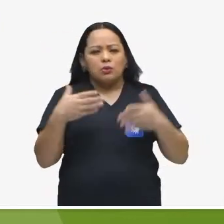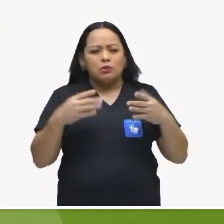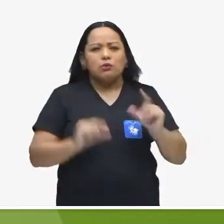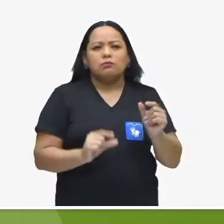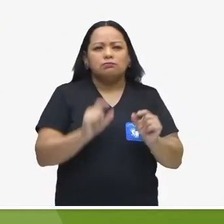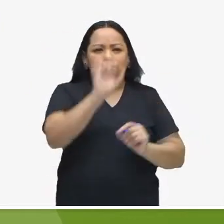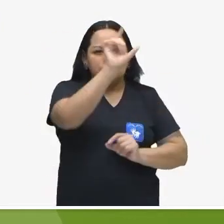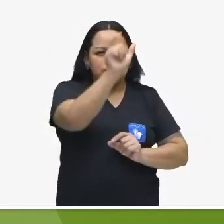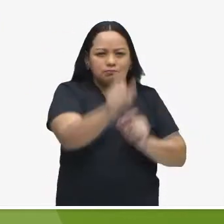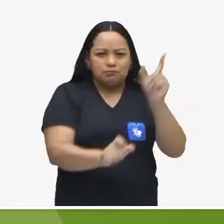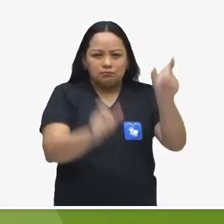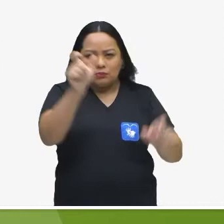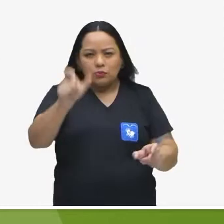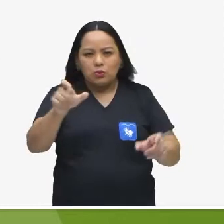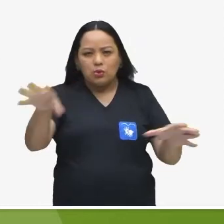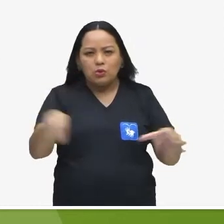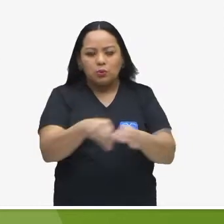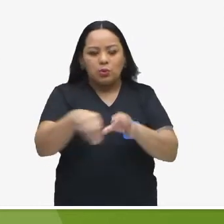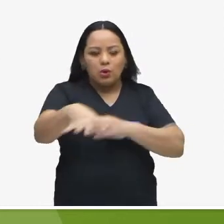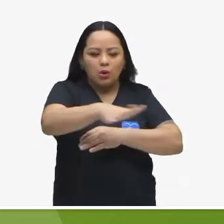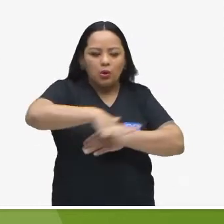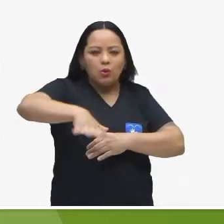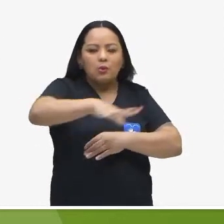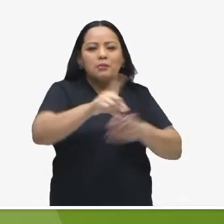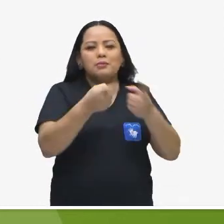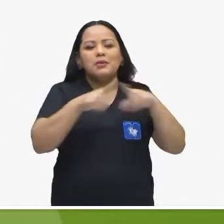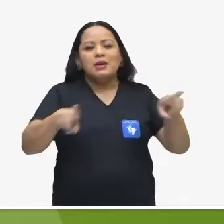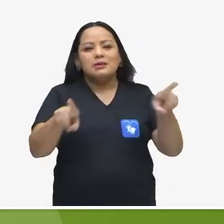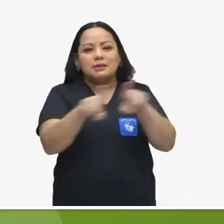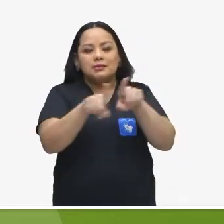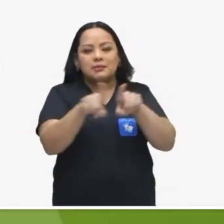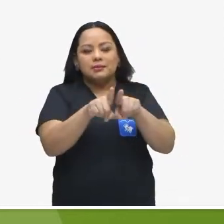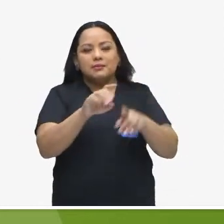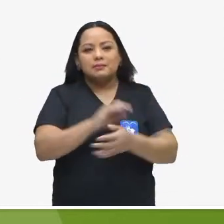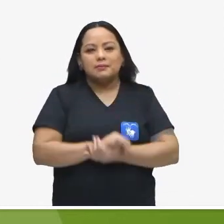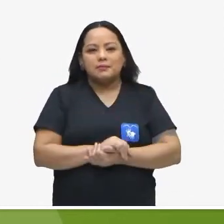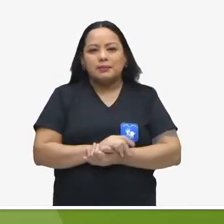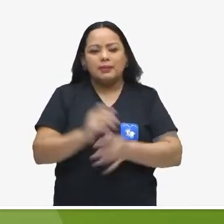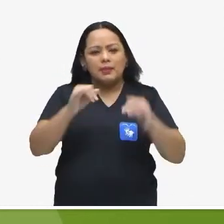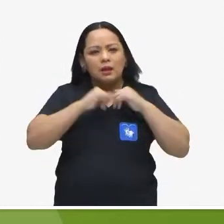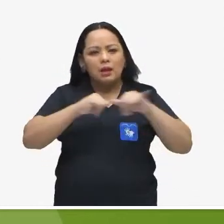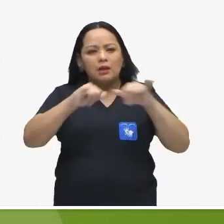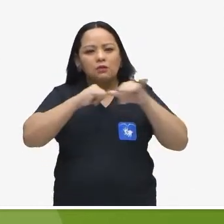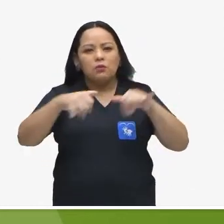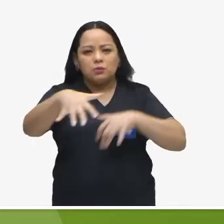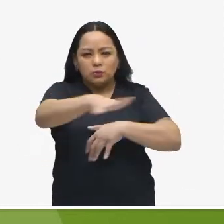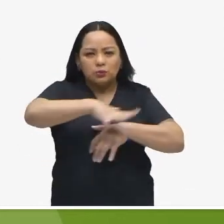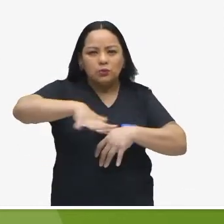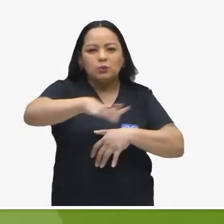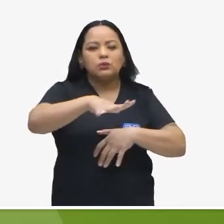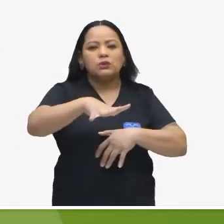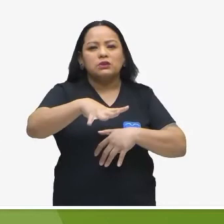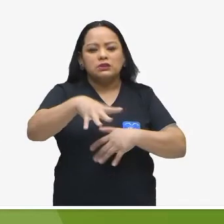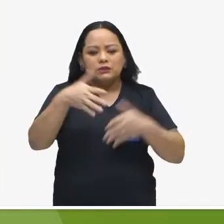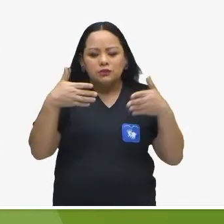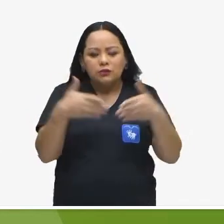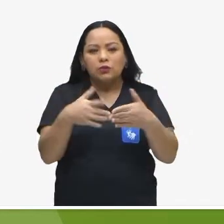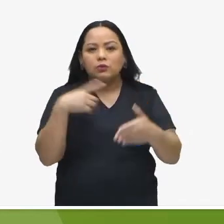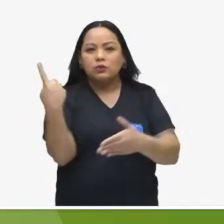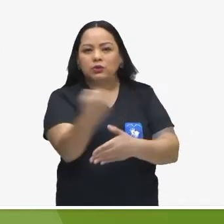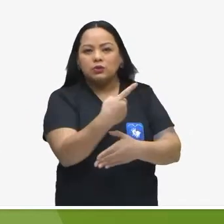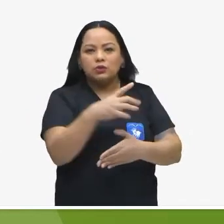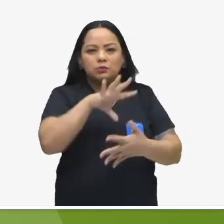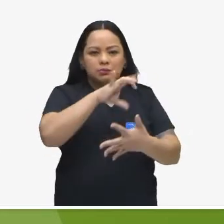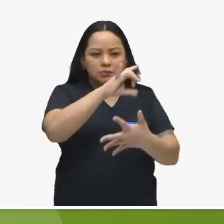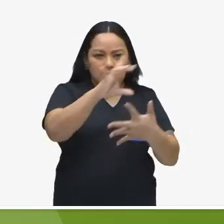organismos, né, que compõem o ambiente, mas também as informações do ambiente em si, para que cada